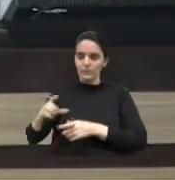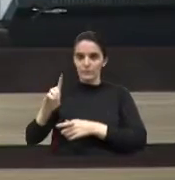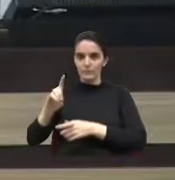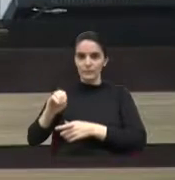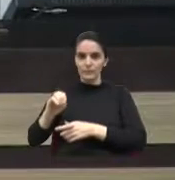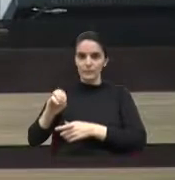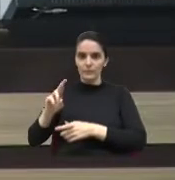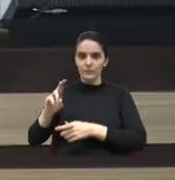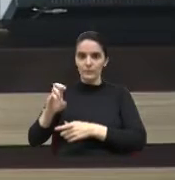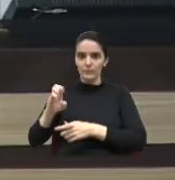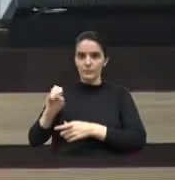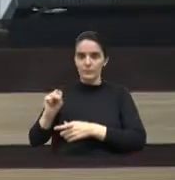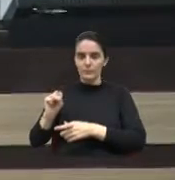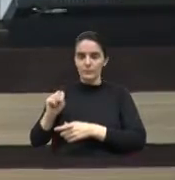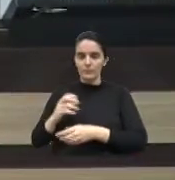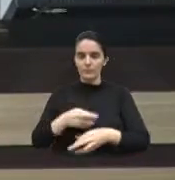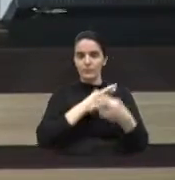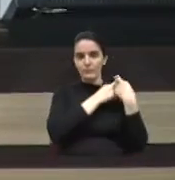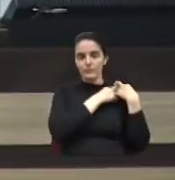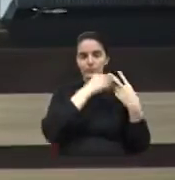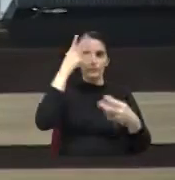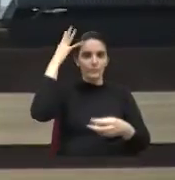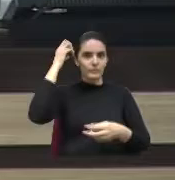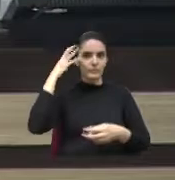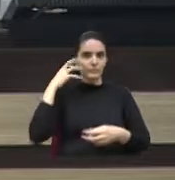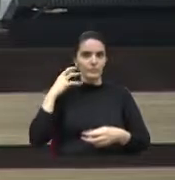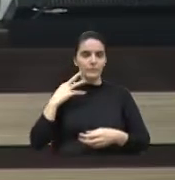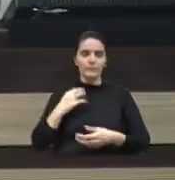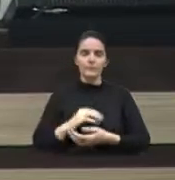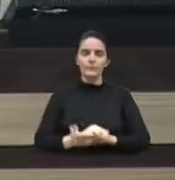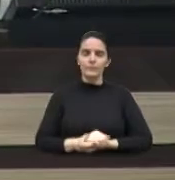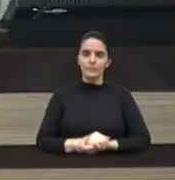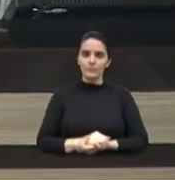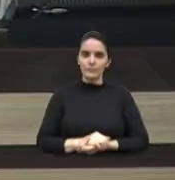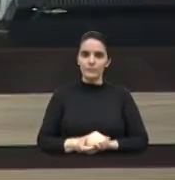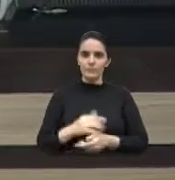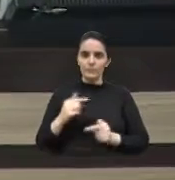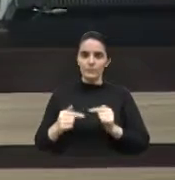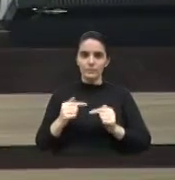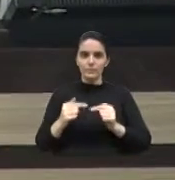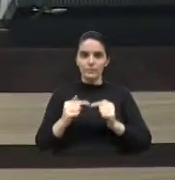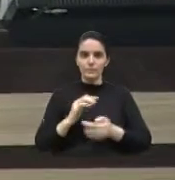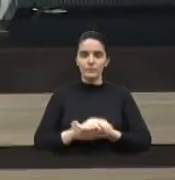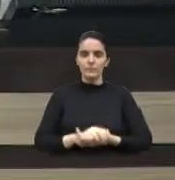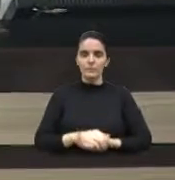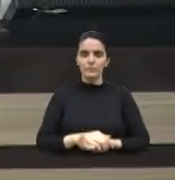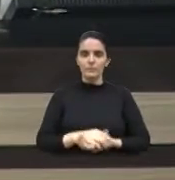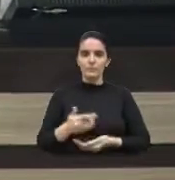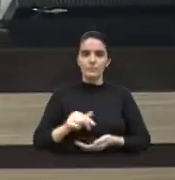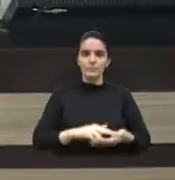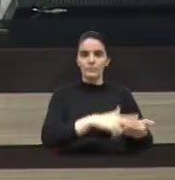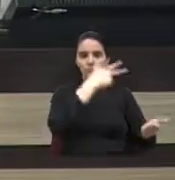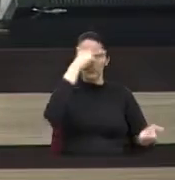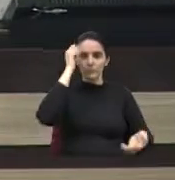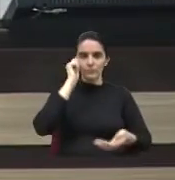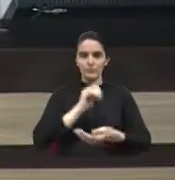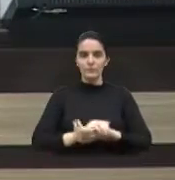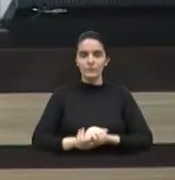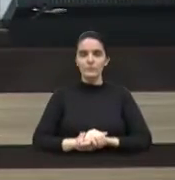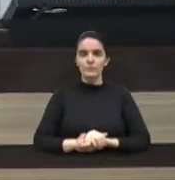Dores, primeira etapa. Vereadora Lucinês Aparecida Boglo Bogo. Em discussão. Não havendo